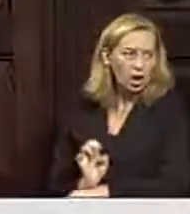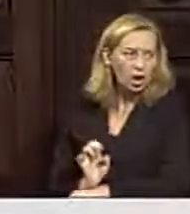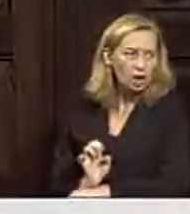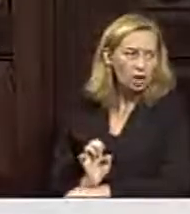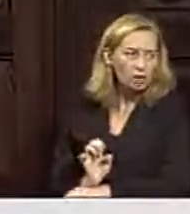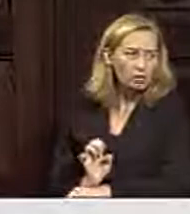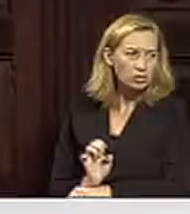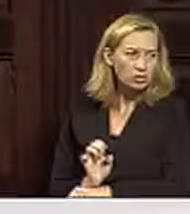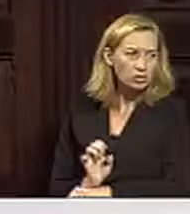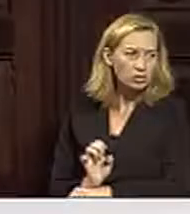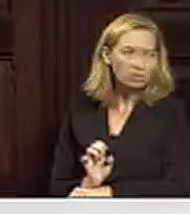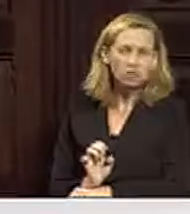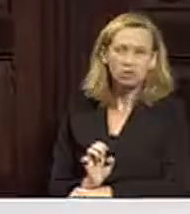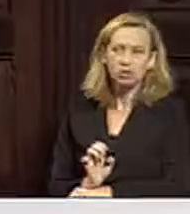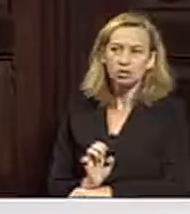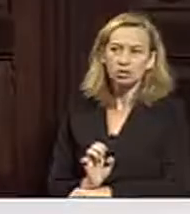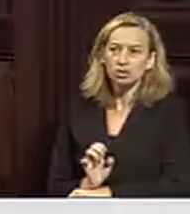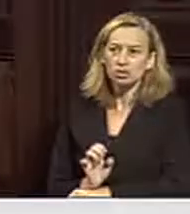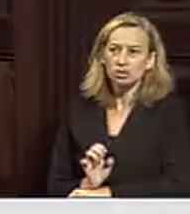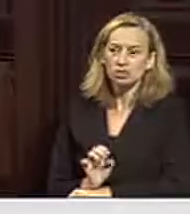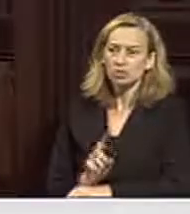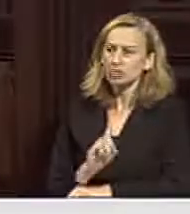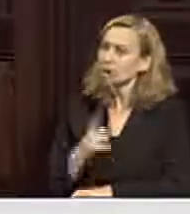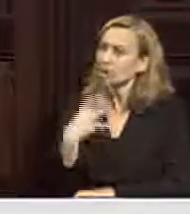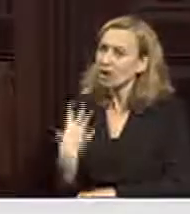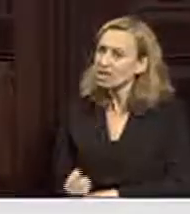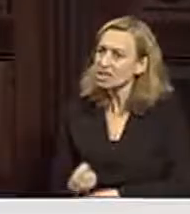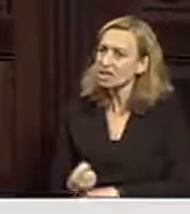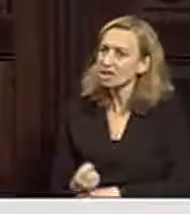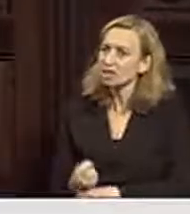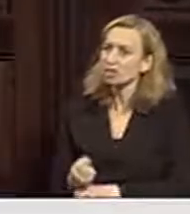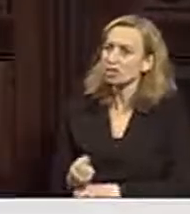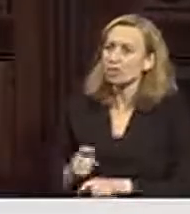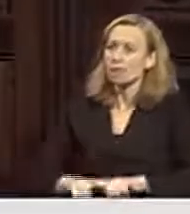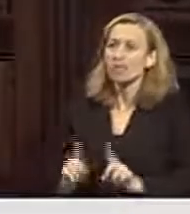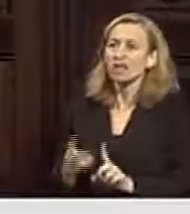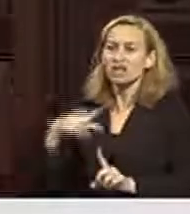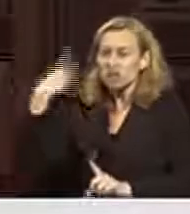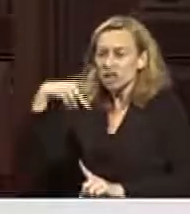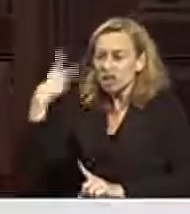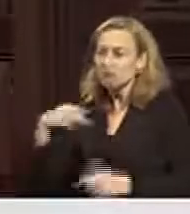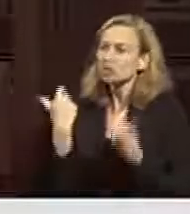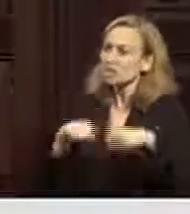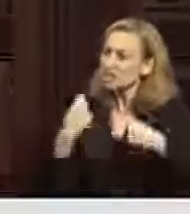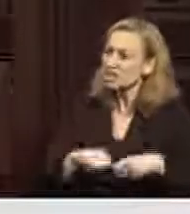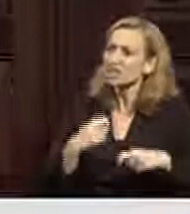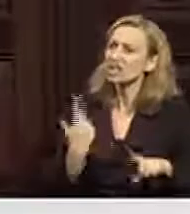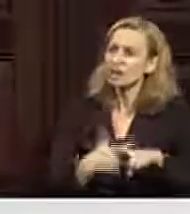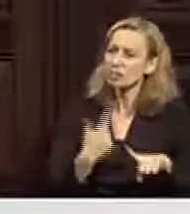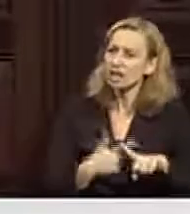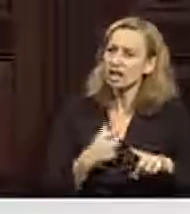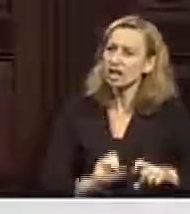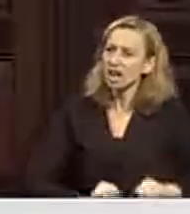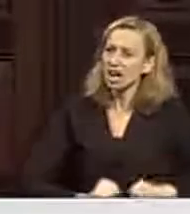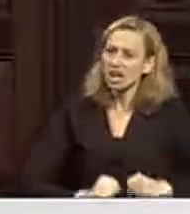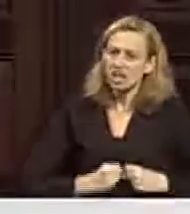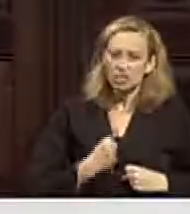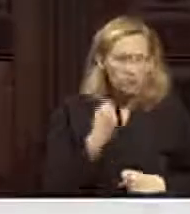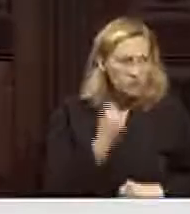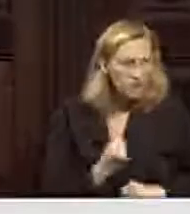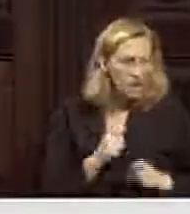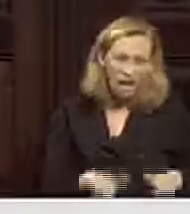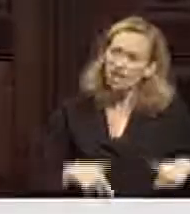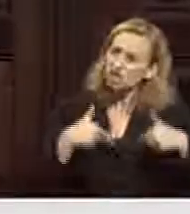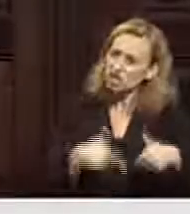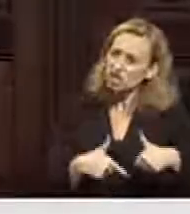estar lutando, chamando atenção para isso, são os vereadores que lá estão. Por favor, companheiros, por